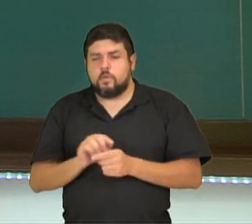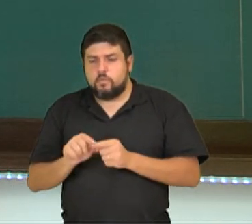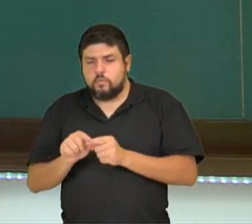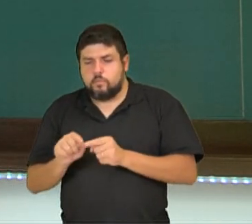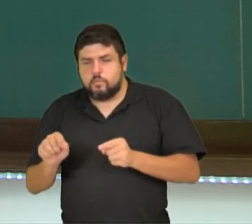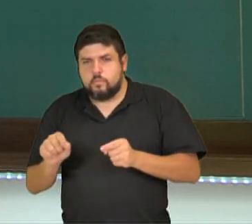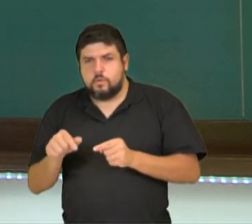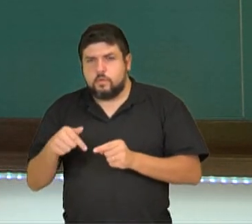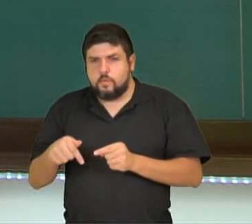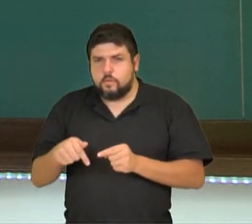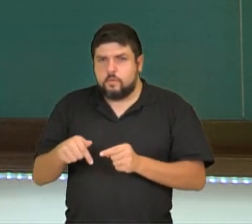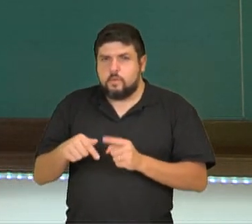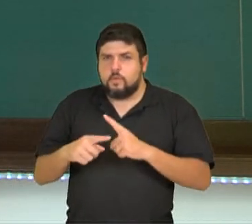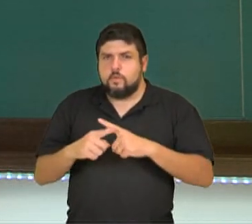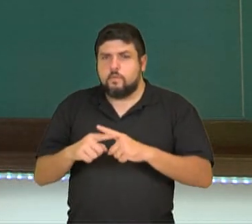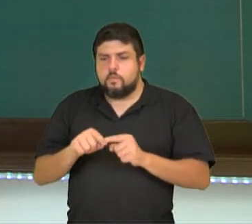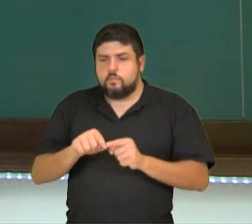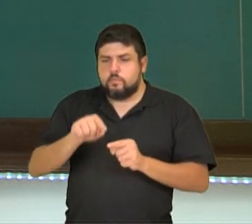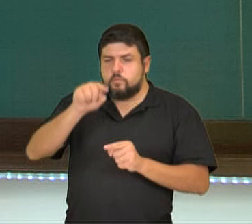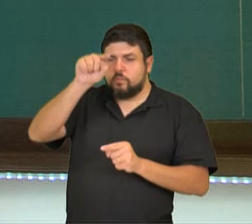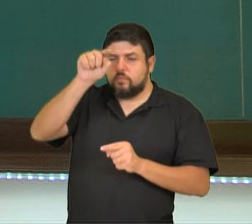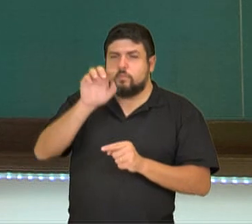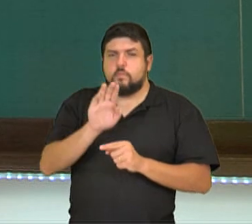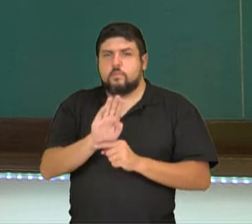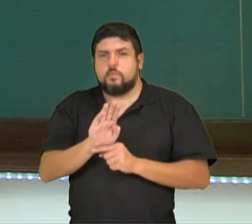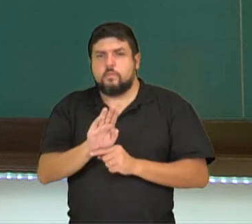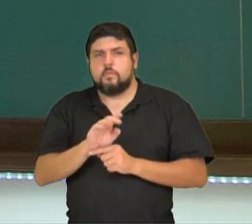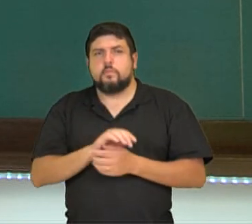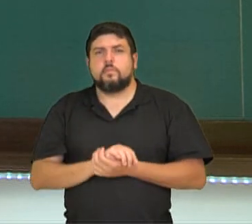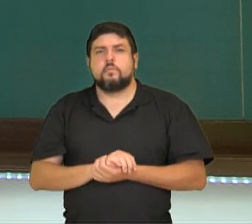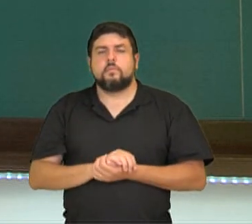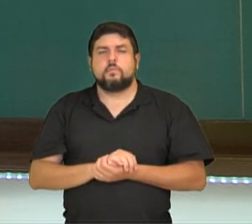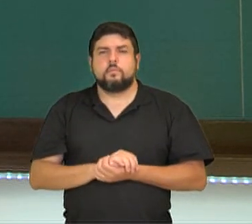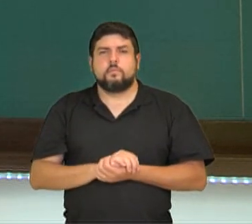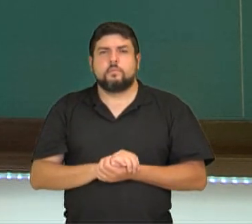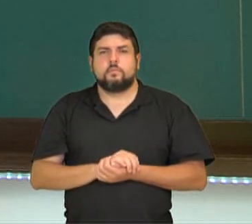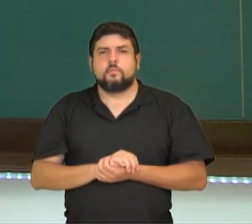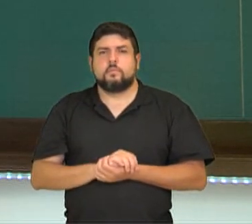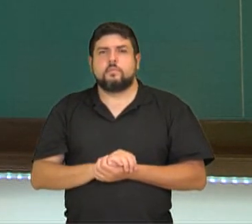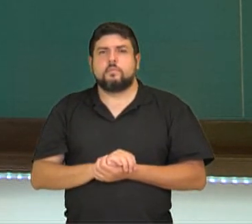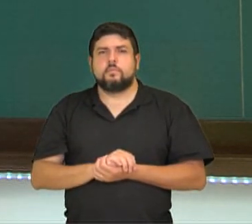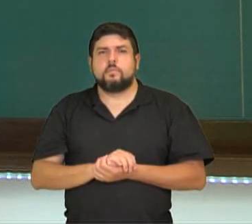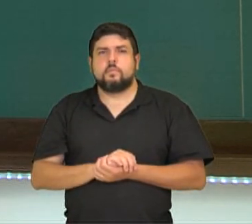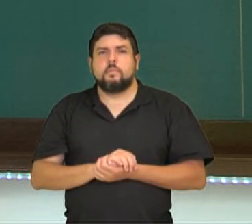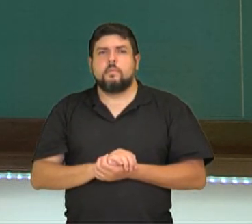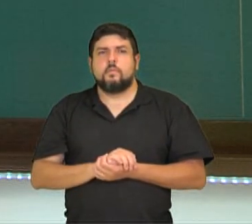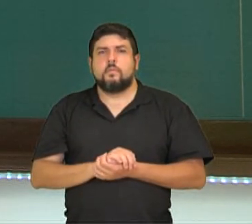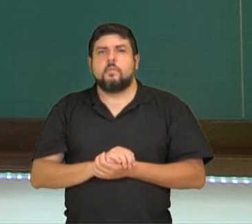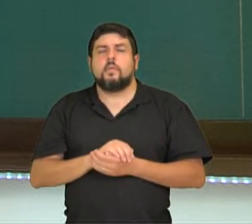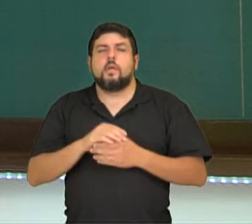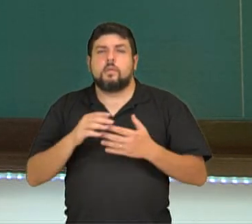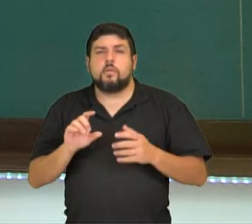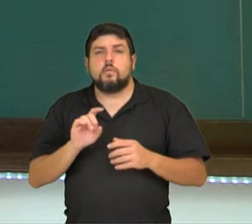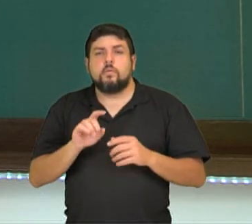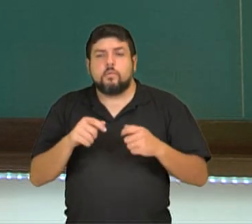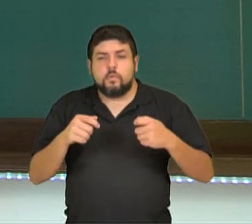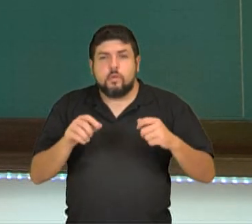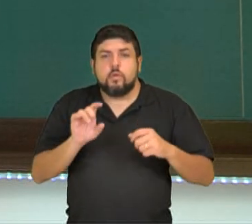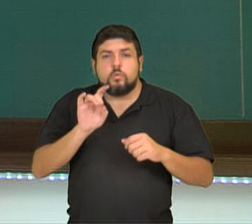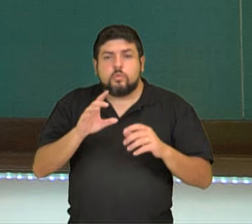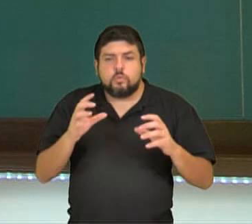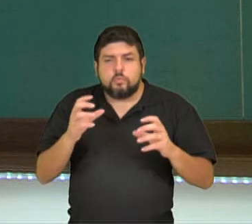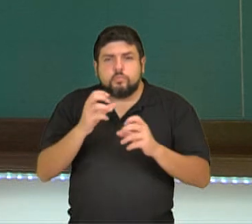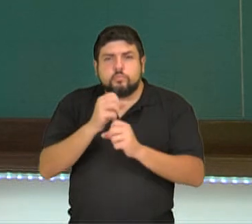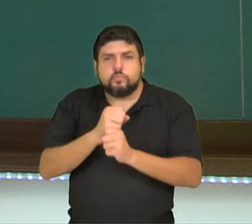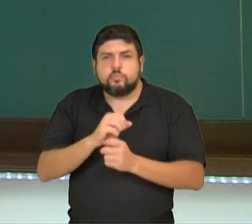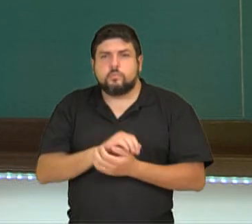Então, 7 vezes B ou B vezes 7. Então, se eu quiser a área total, basta juntar essas duas expressões.